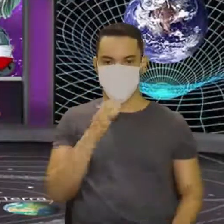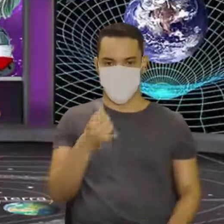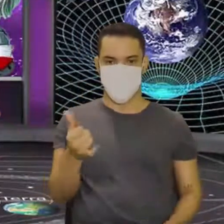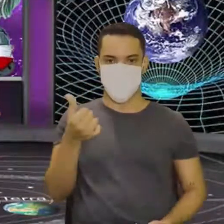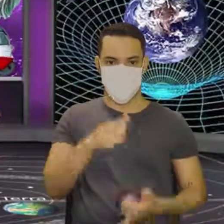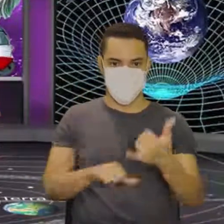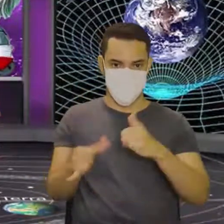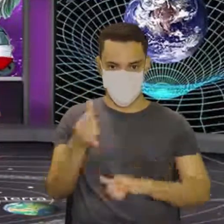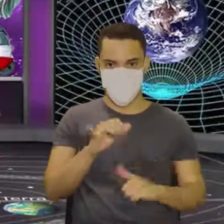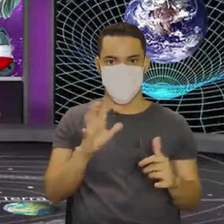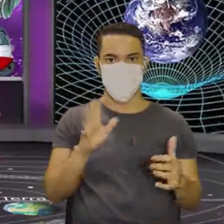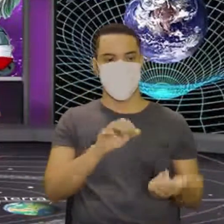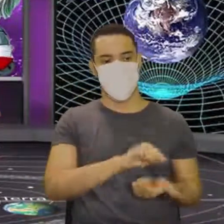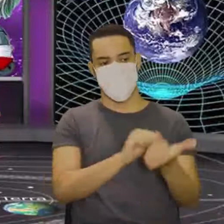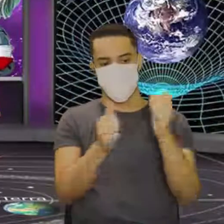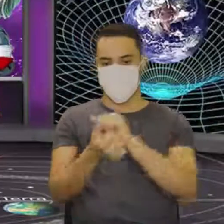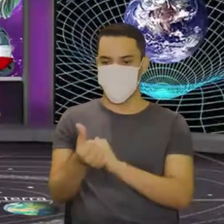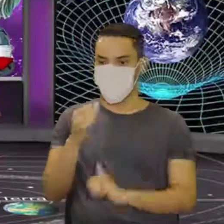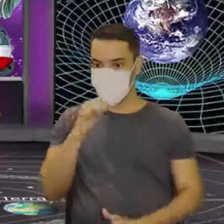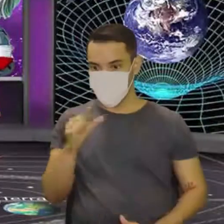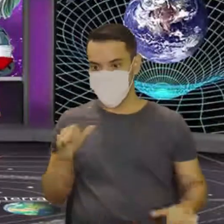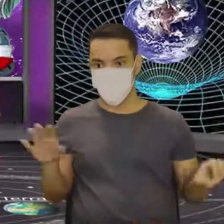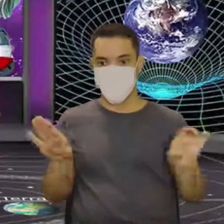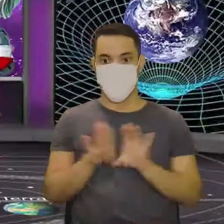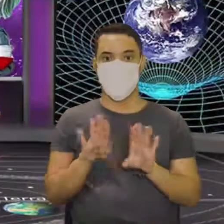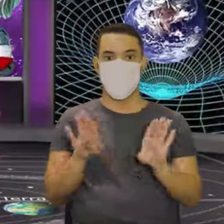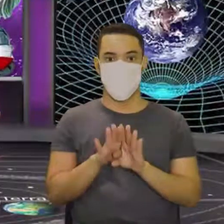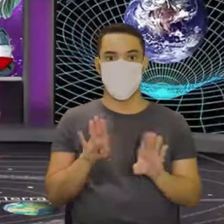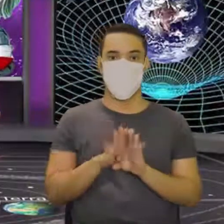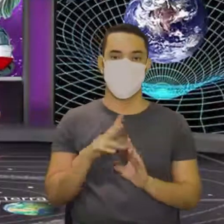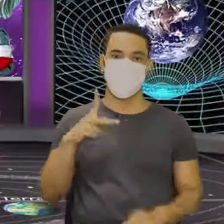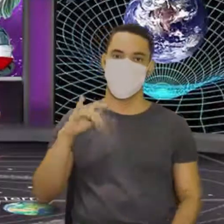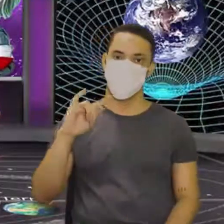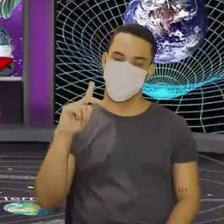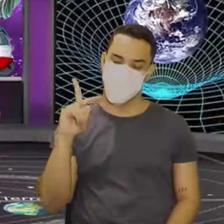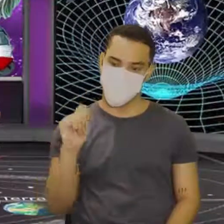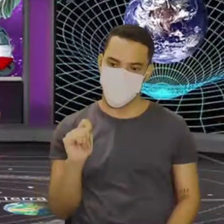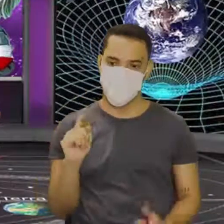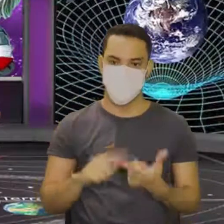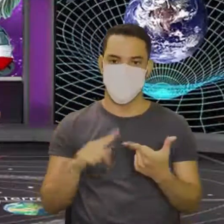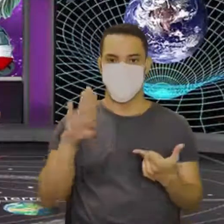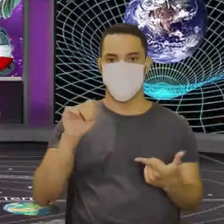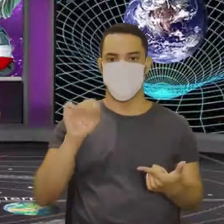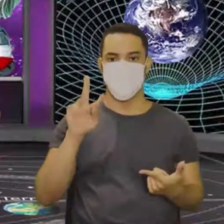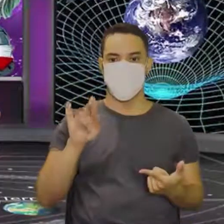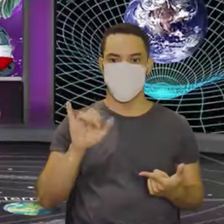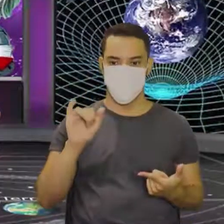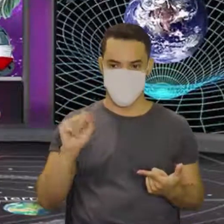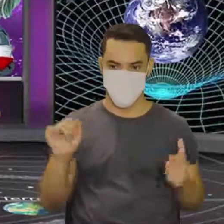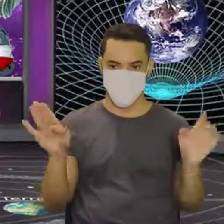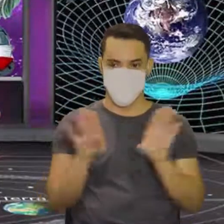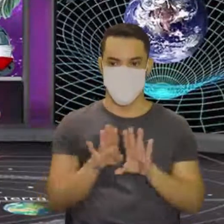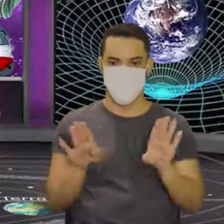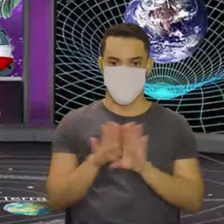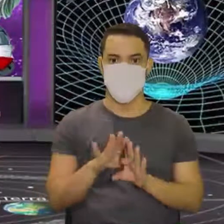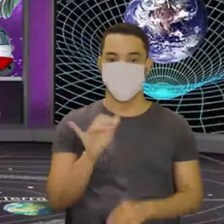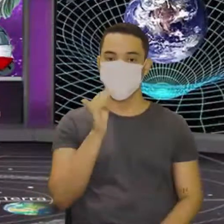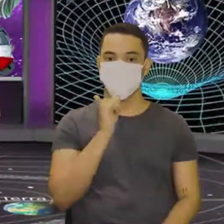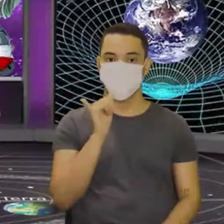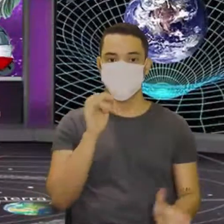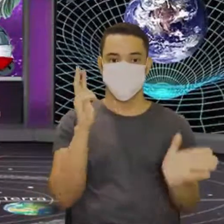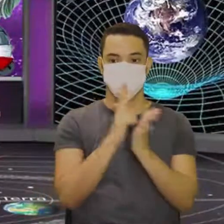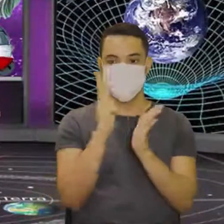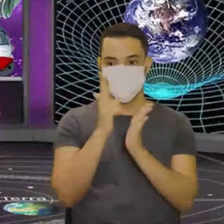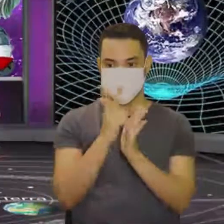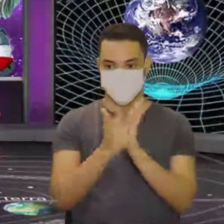e energia elétrica. Aí nós vimos lá como exemplo pilha, bateria também, né? Exemplo aí de